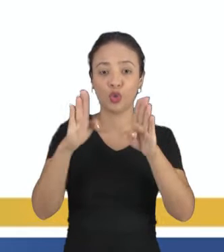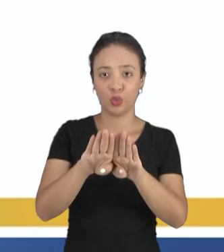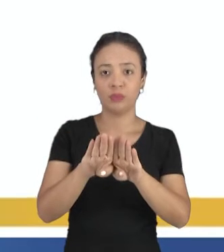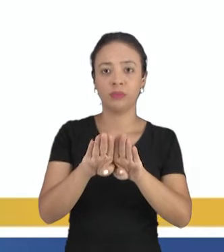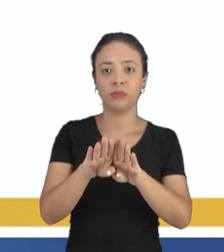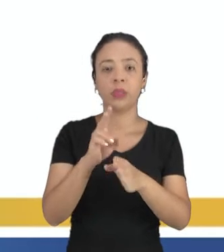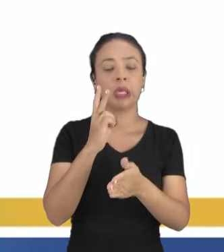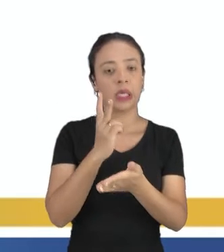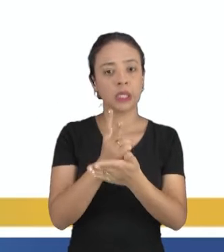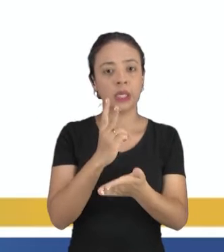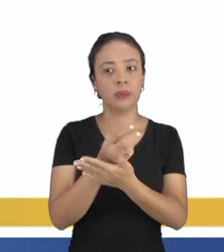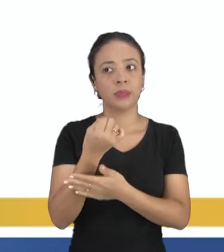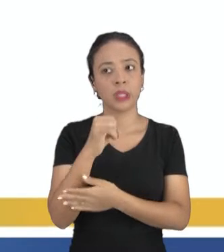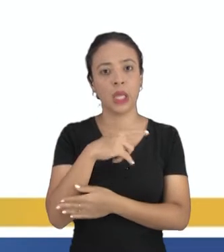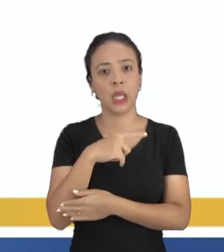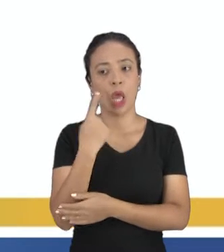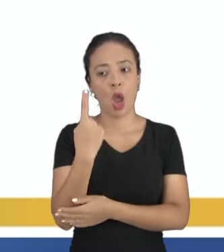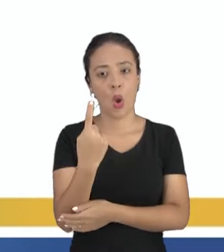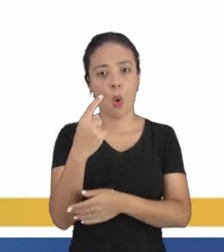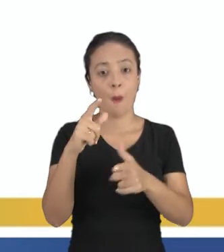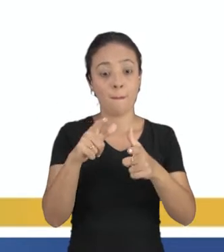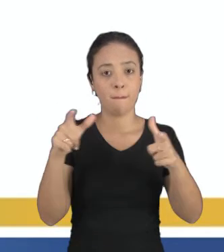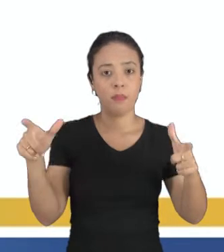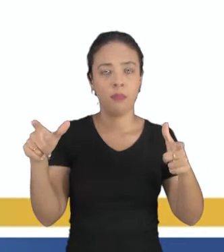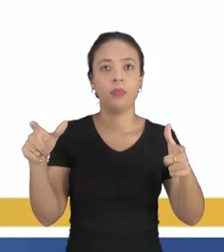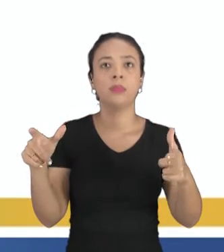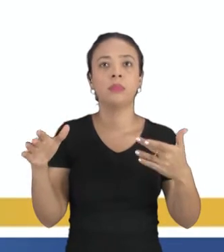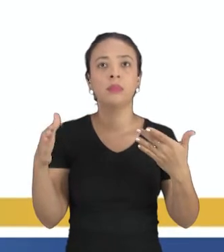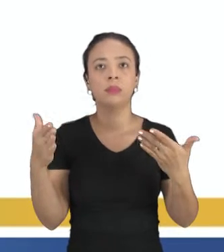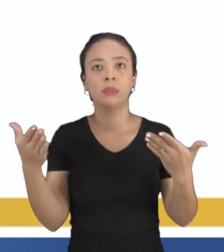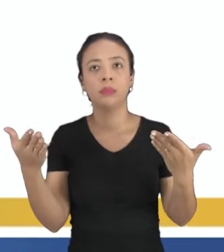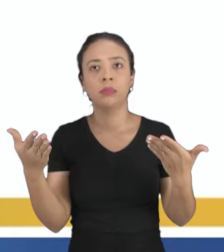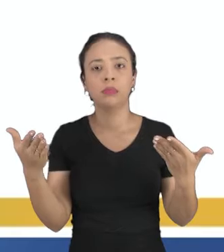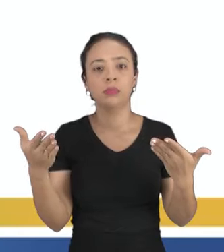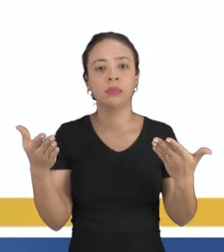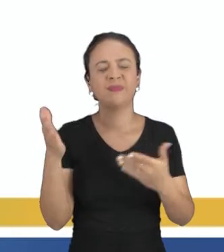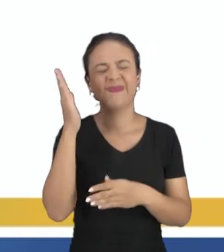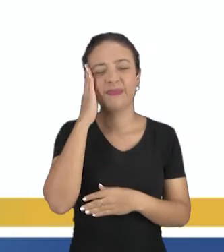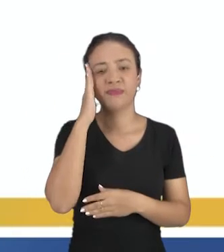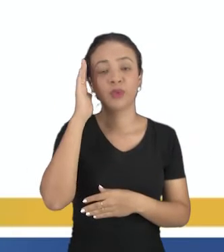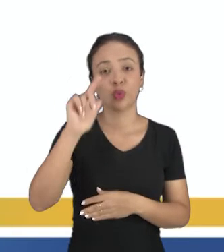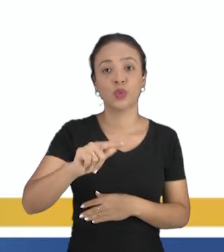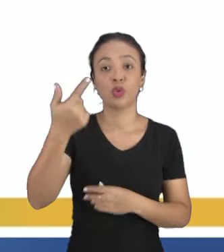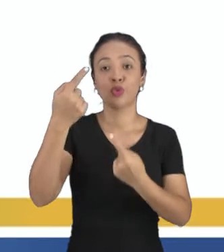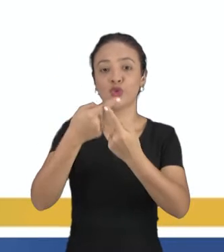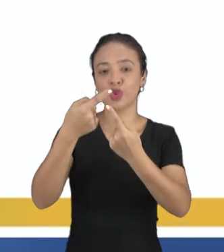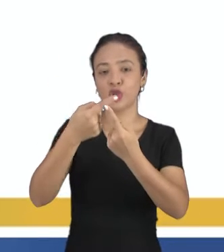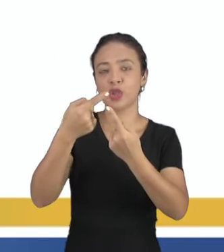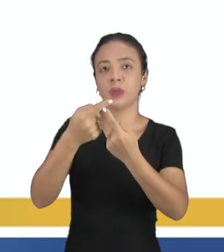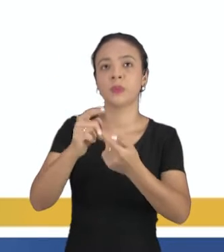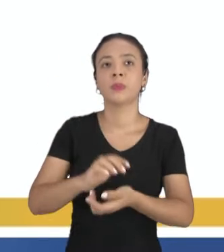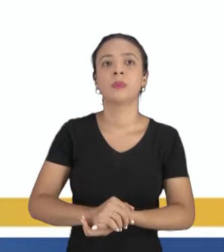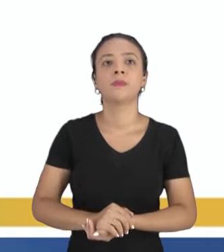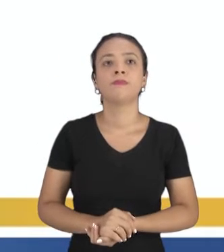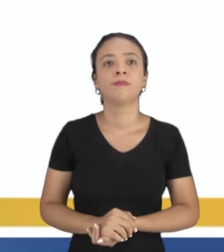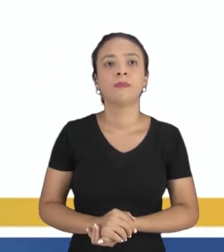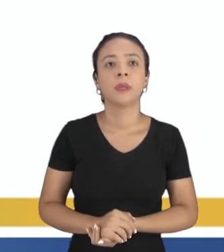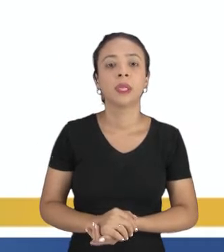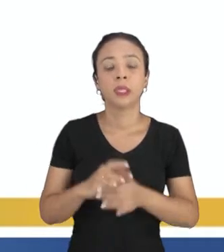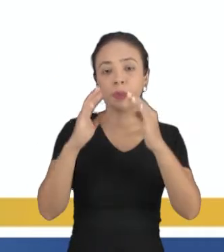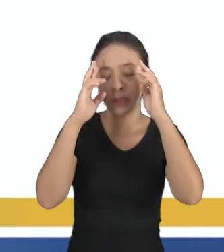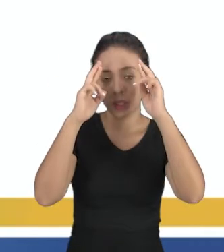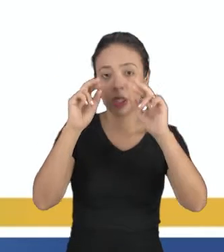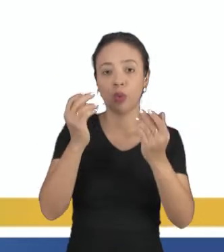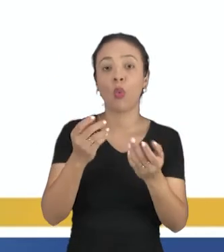no lado maior, definindo os demais formatos, conforme o número de